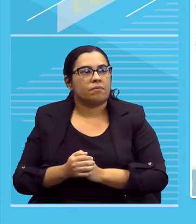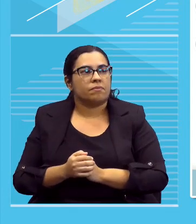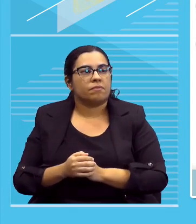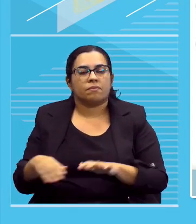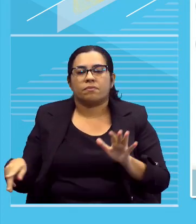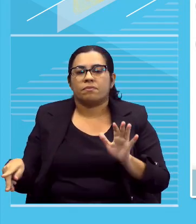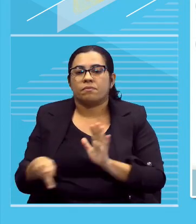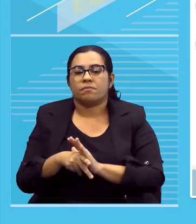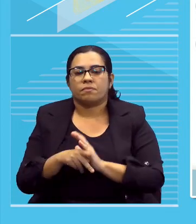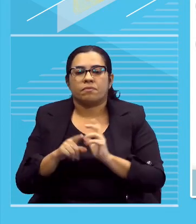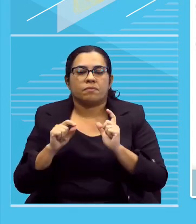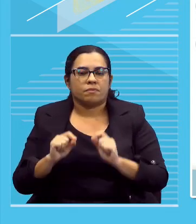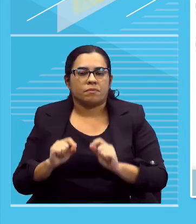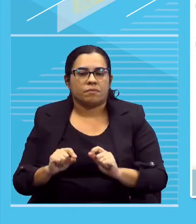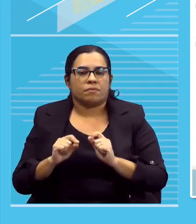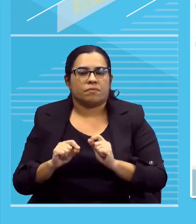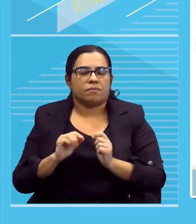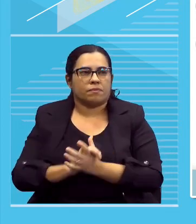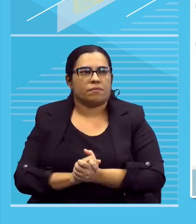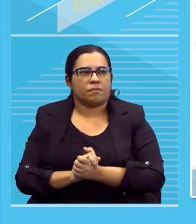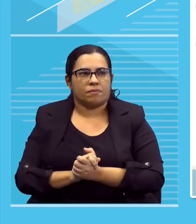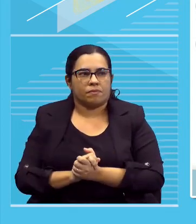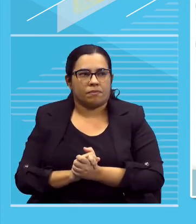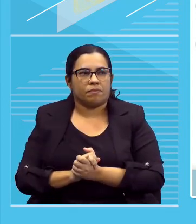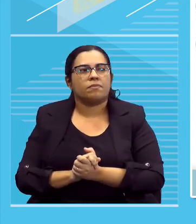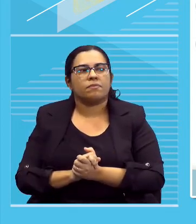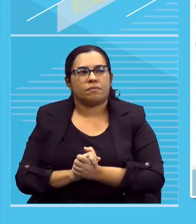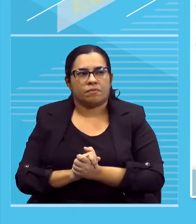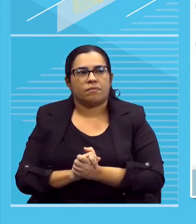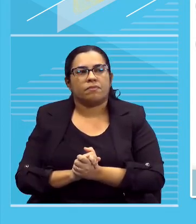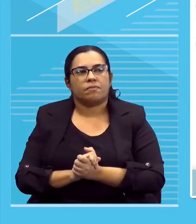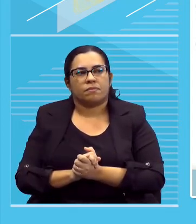bem de indústria